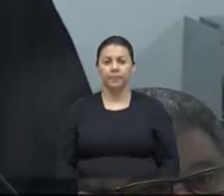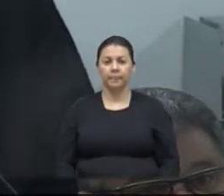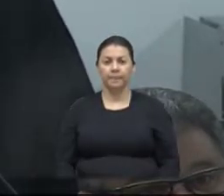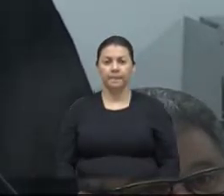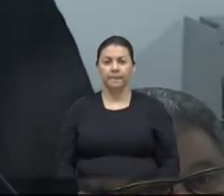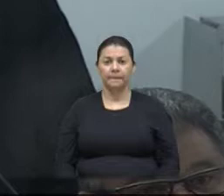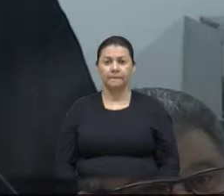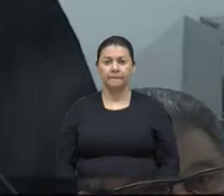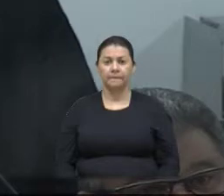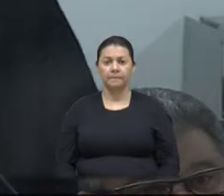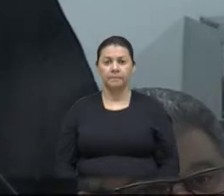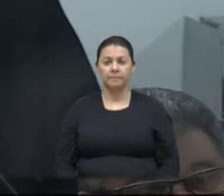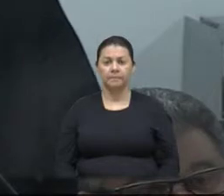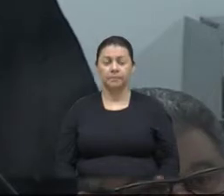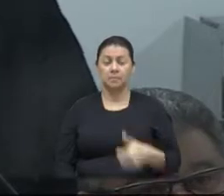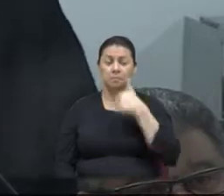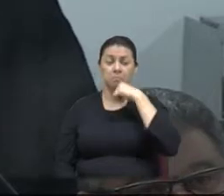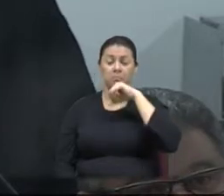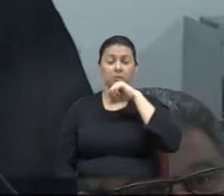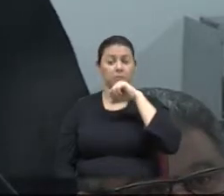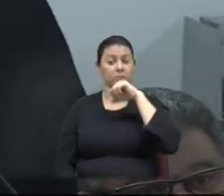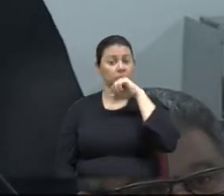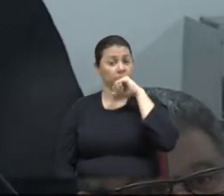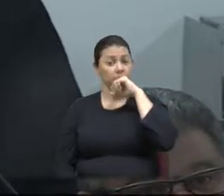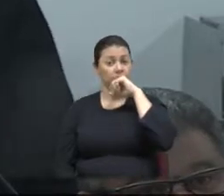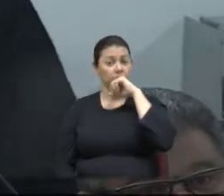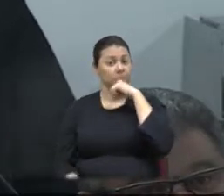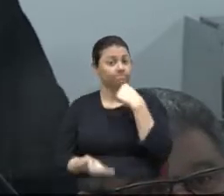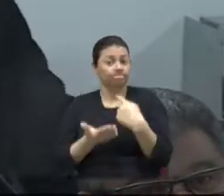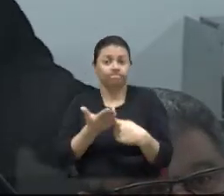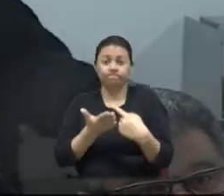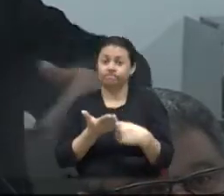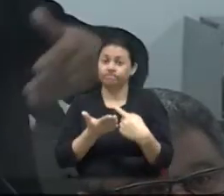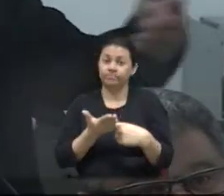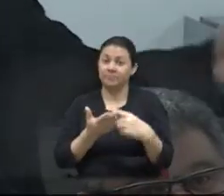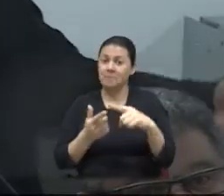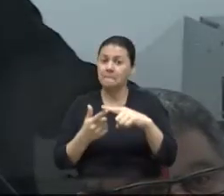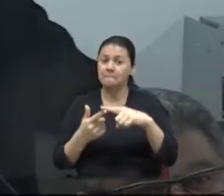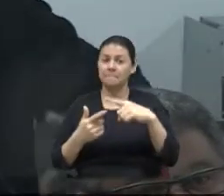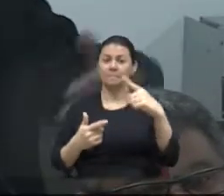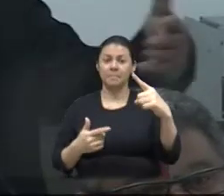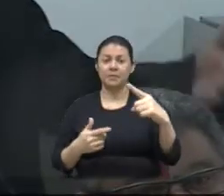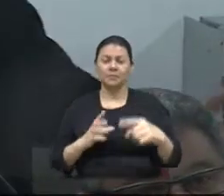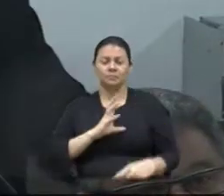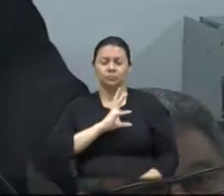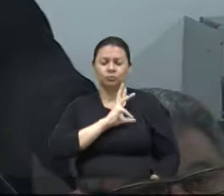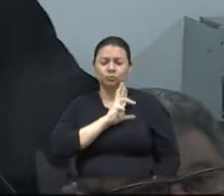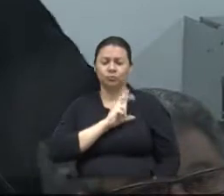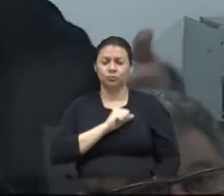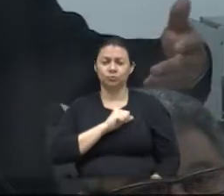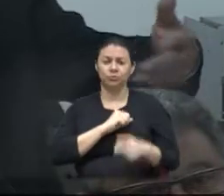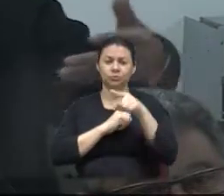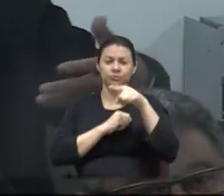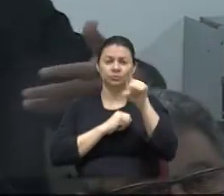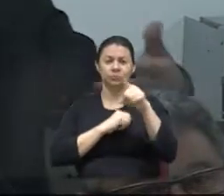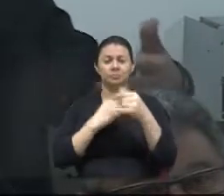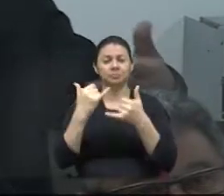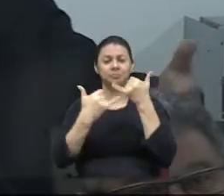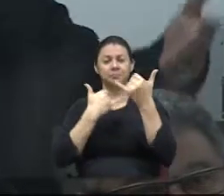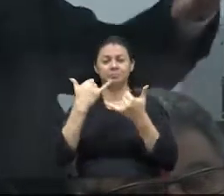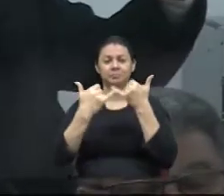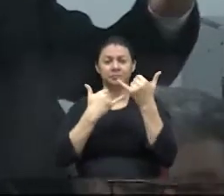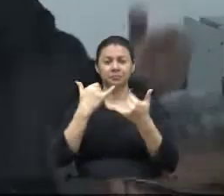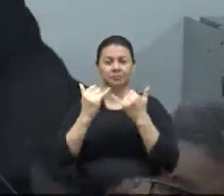descendência católica toda a família mas nós vimos por que lá a gente brincava agente divertir e nesse tempo de